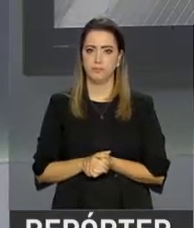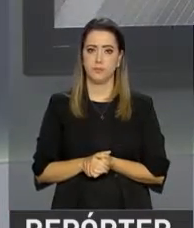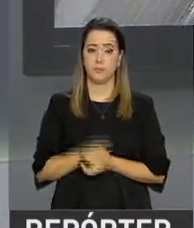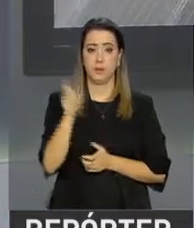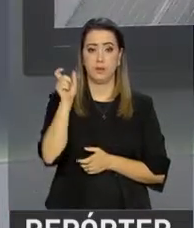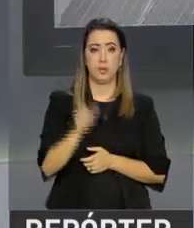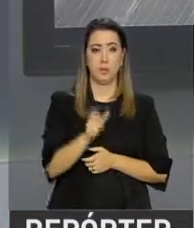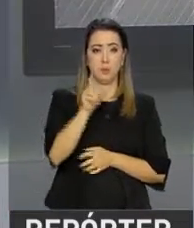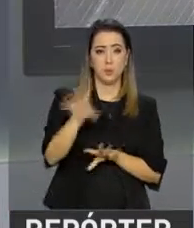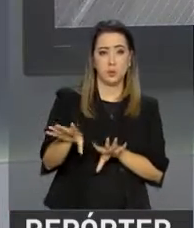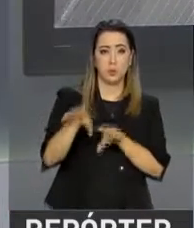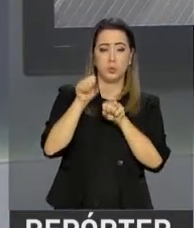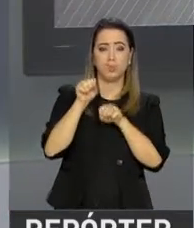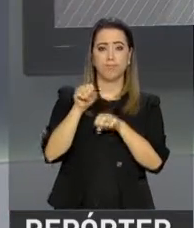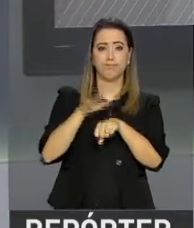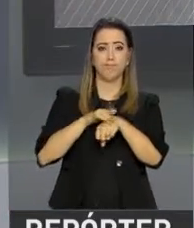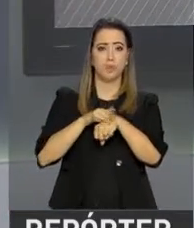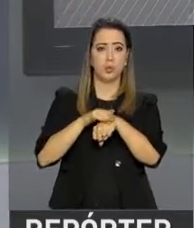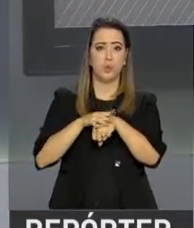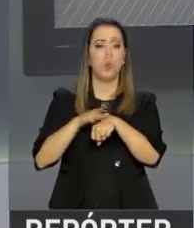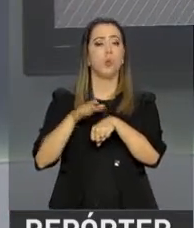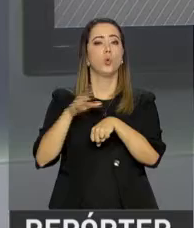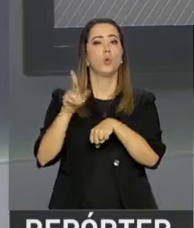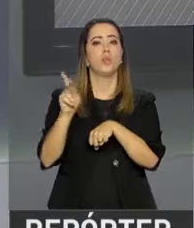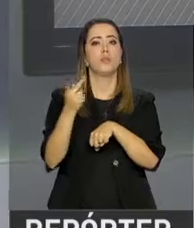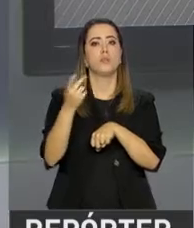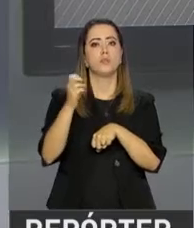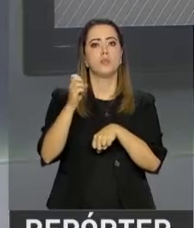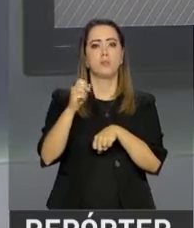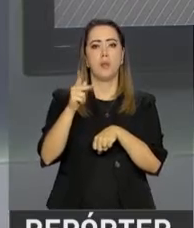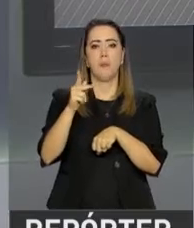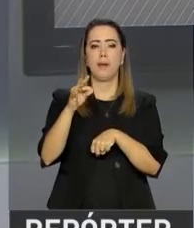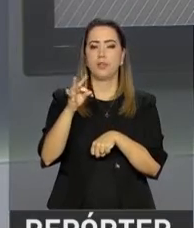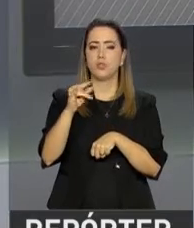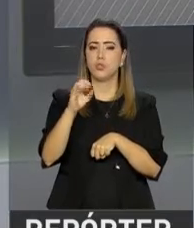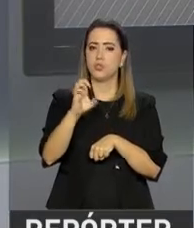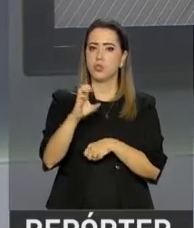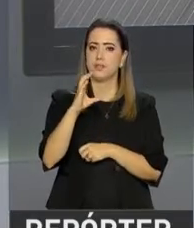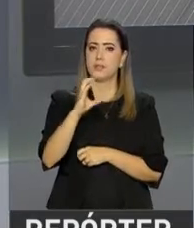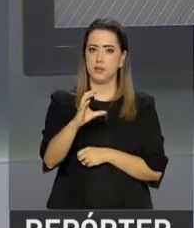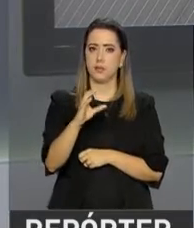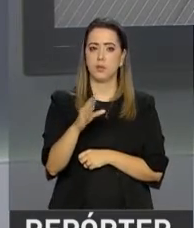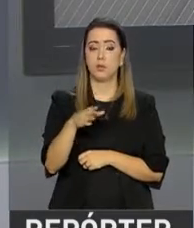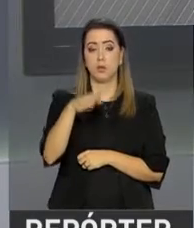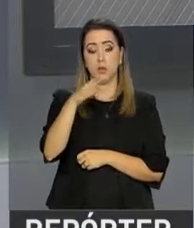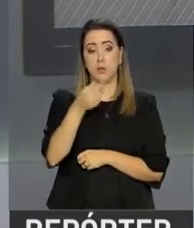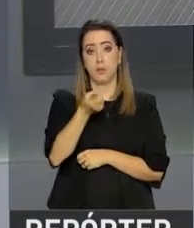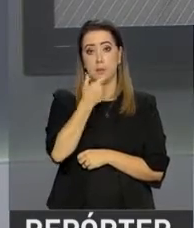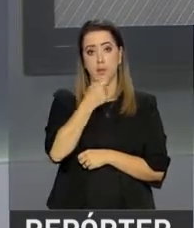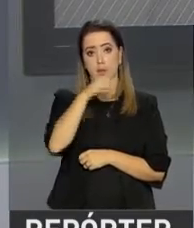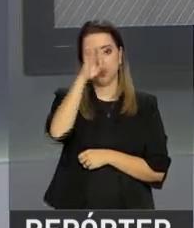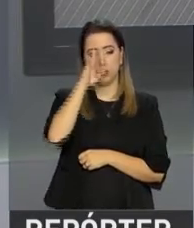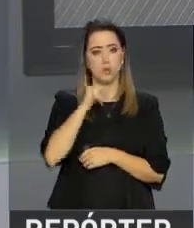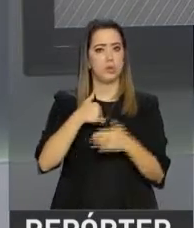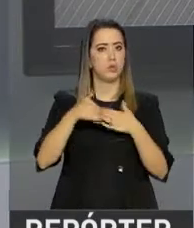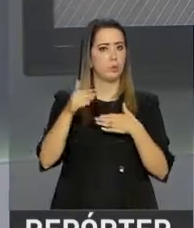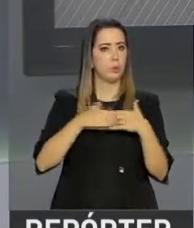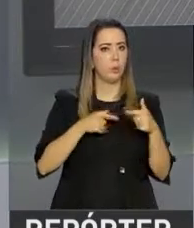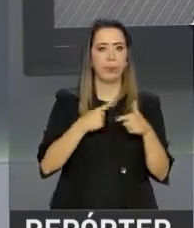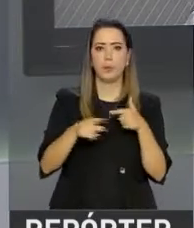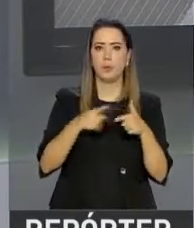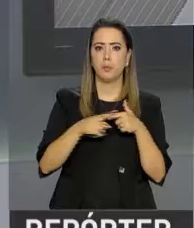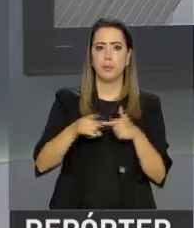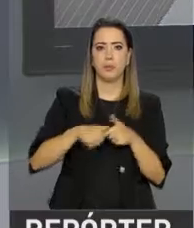for diagnosticado com hepatite C vai contar com tratamento de graça no Sistema Único de Saúde, independente do dano no